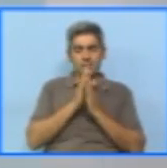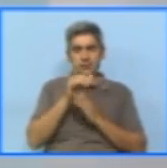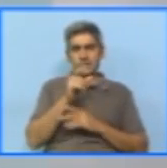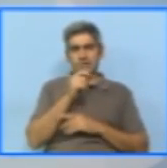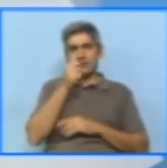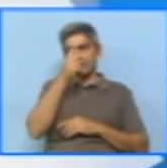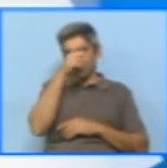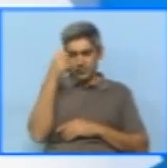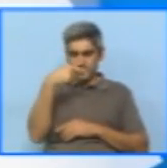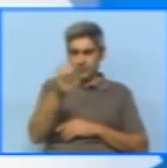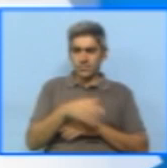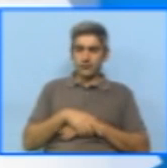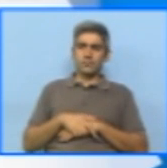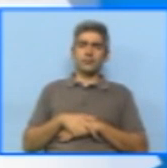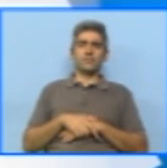domingo.